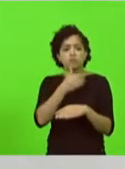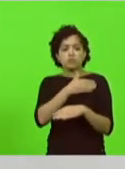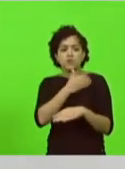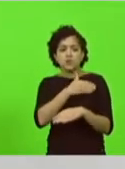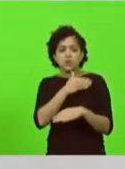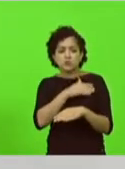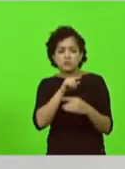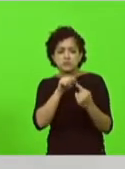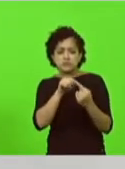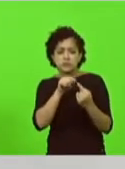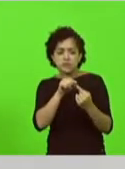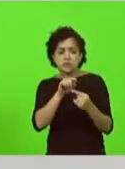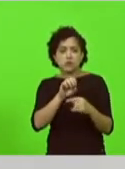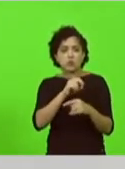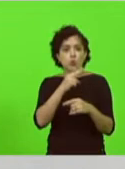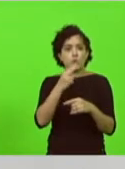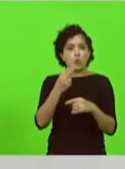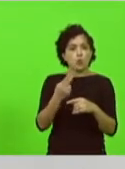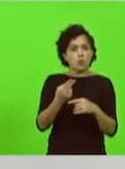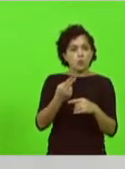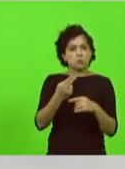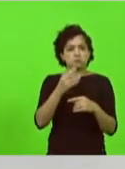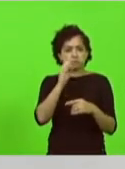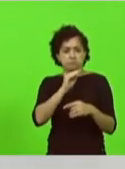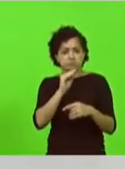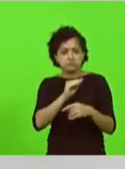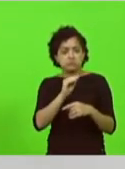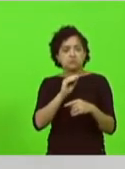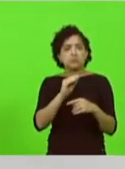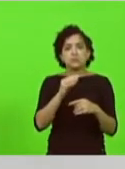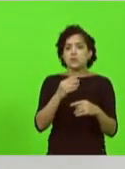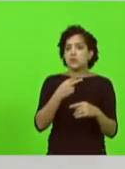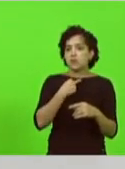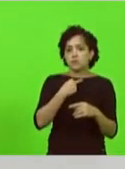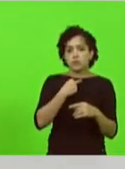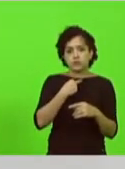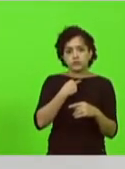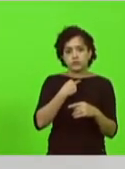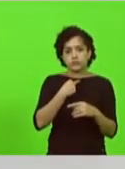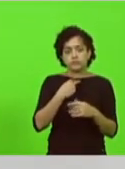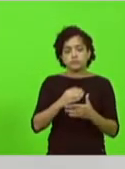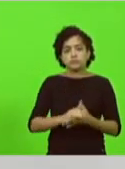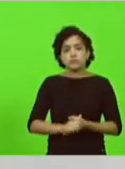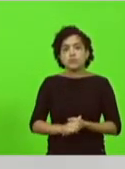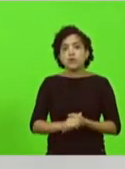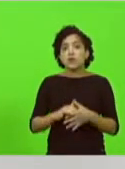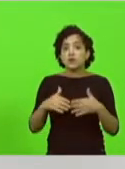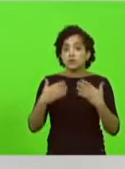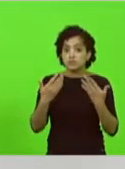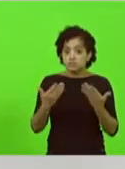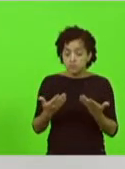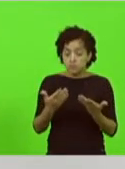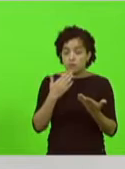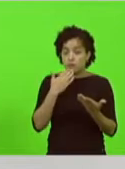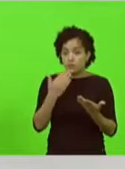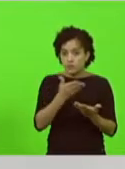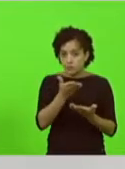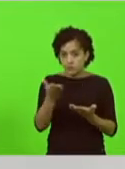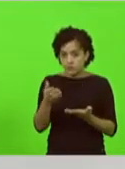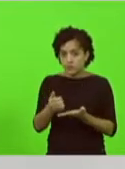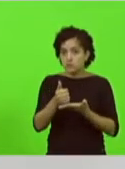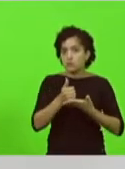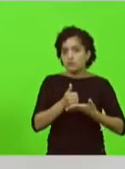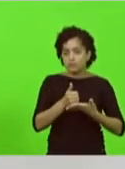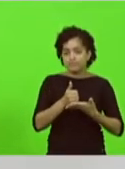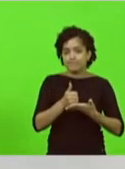discriminatório ou pejorativo. Não podemos deixar passar. Por isso, vou pedir o apoio dos